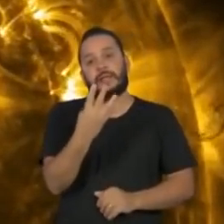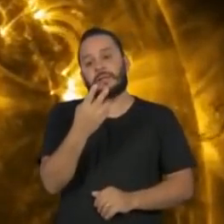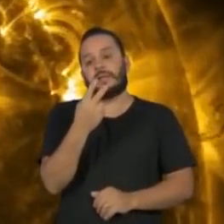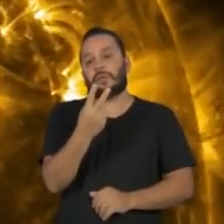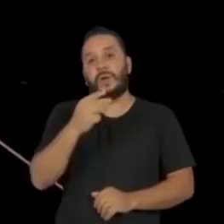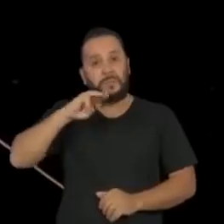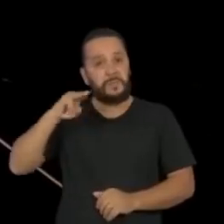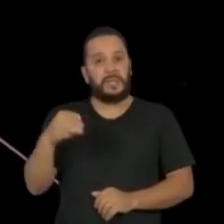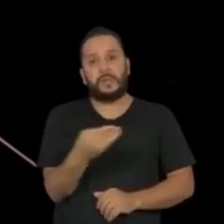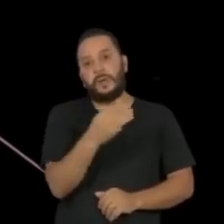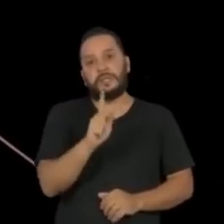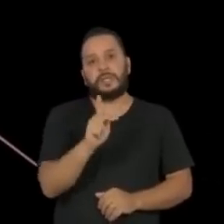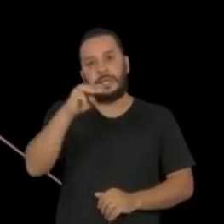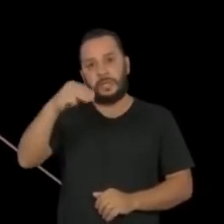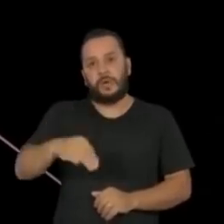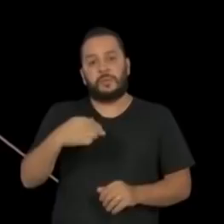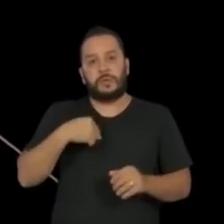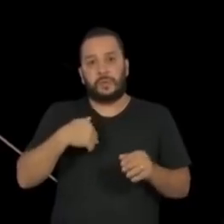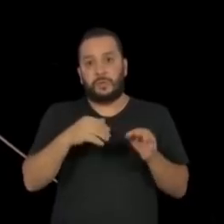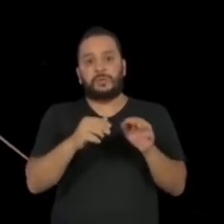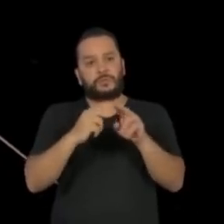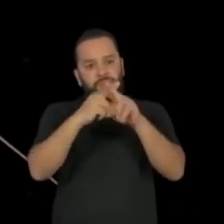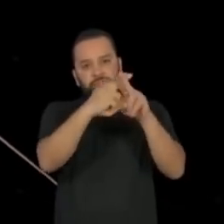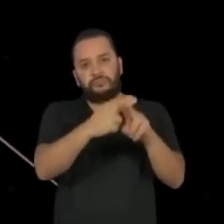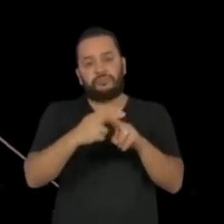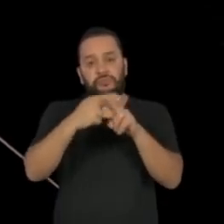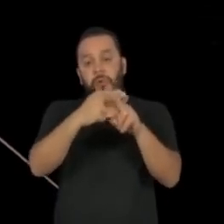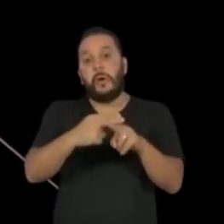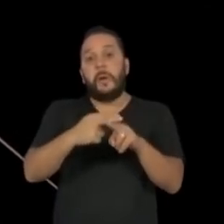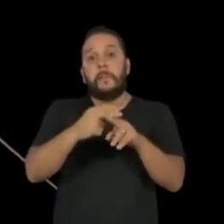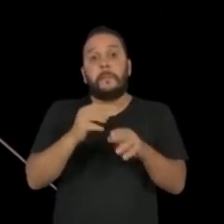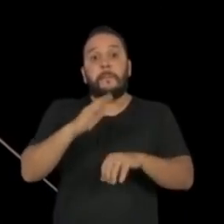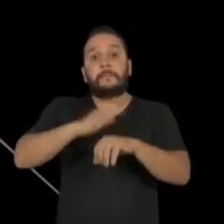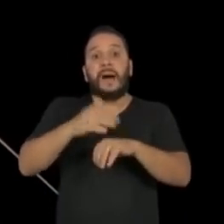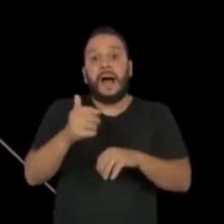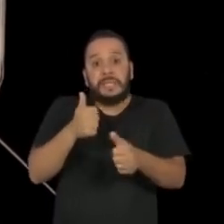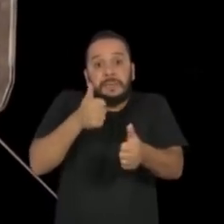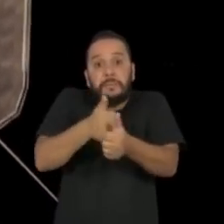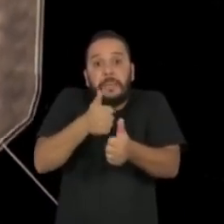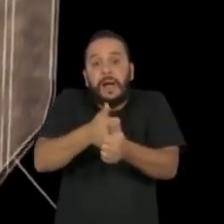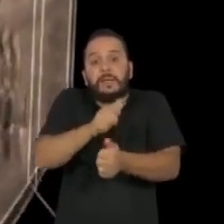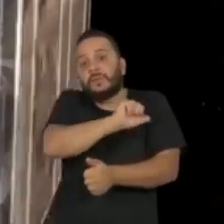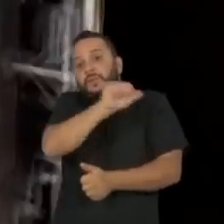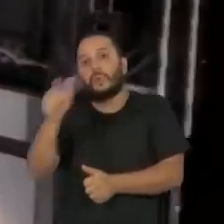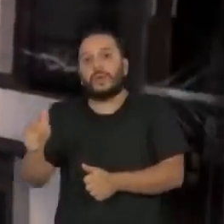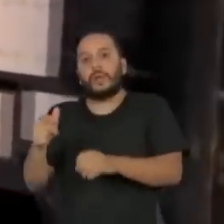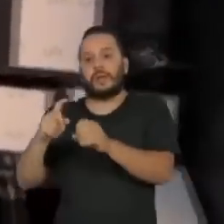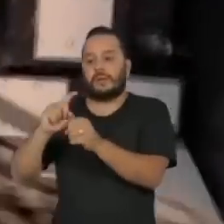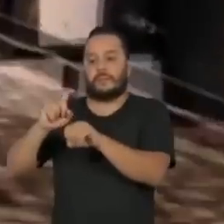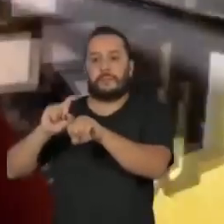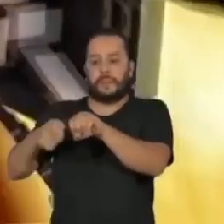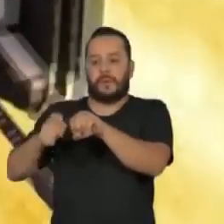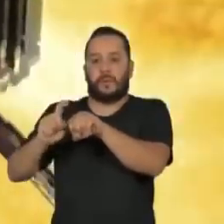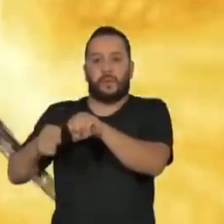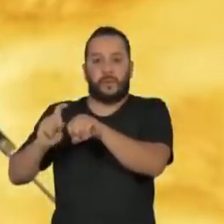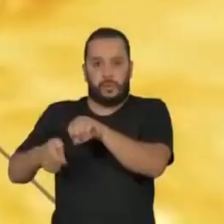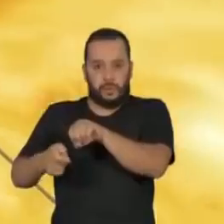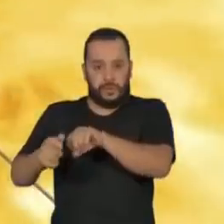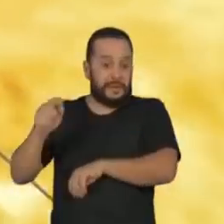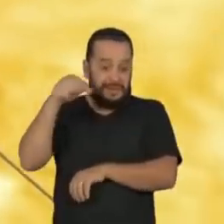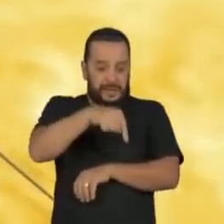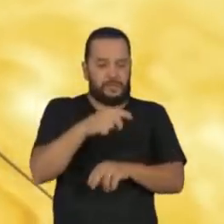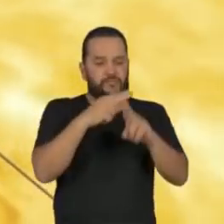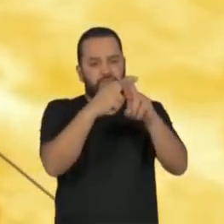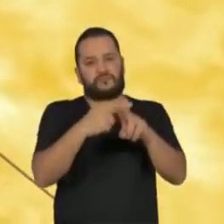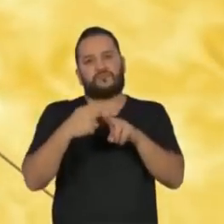de distância, mais perto do que o planeta Mercúrio. Os equipamentos da sonda vão tirar fotografias, medir os ventos solares,